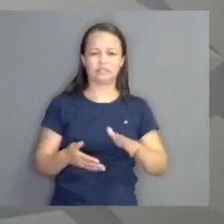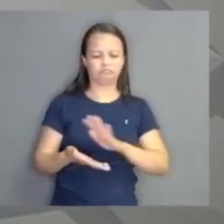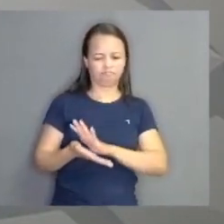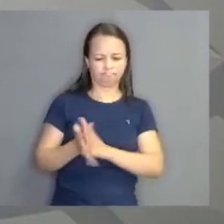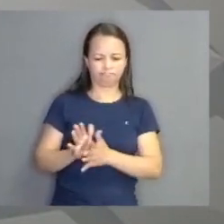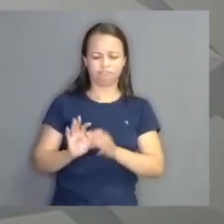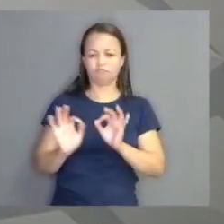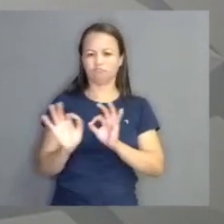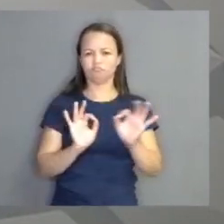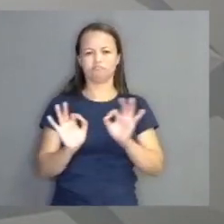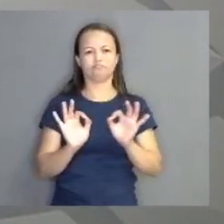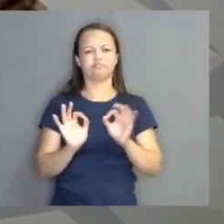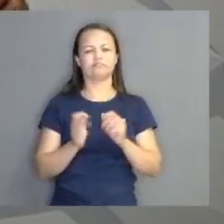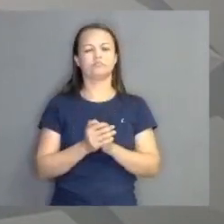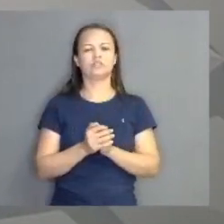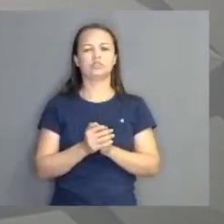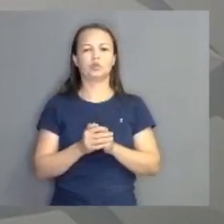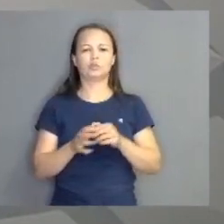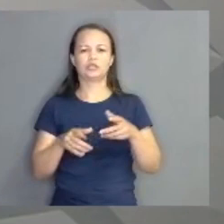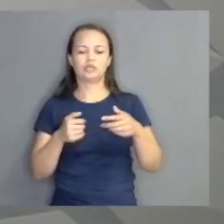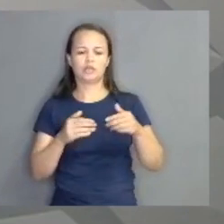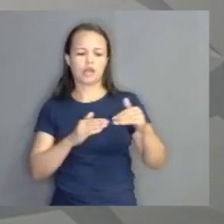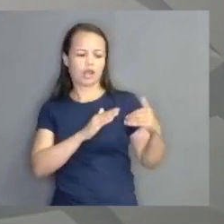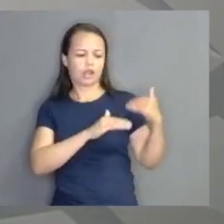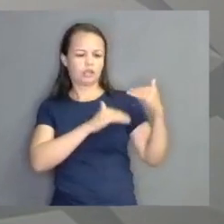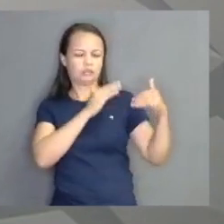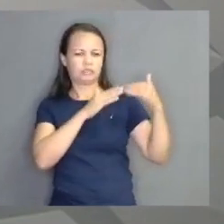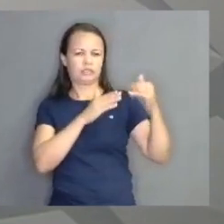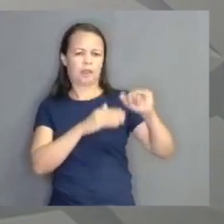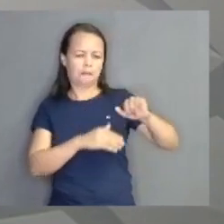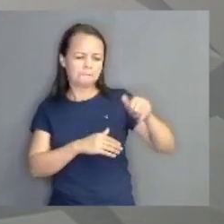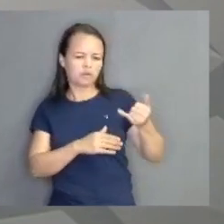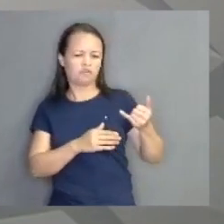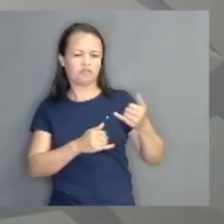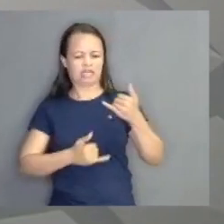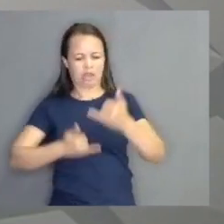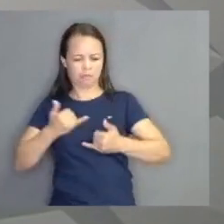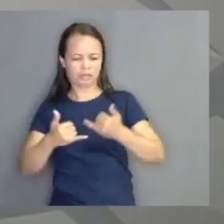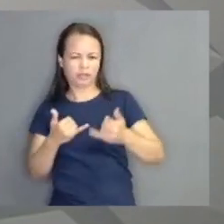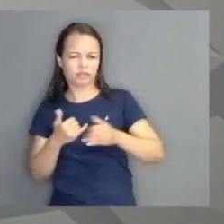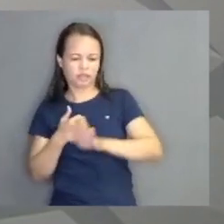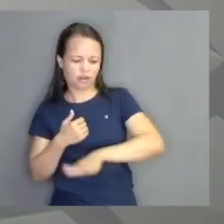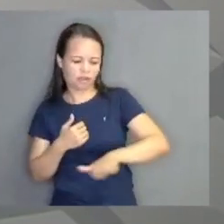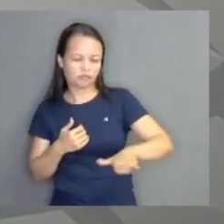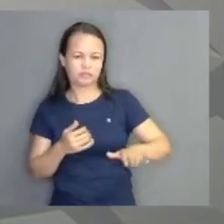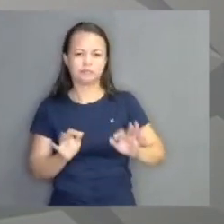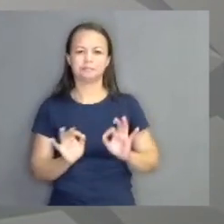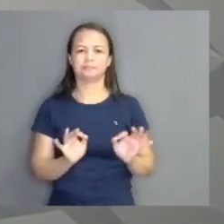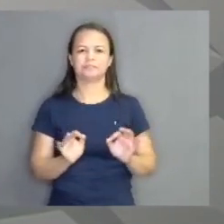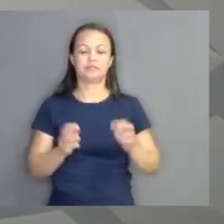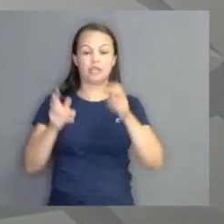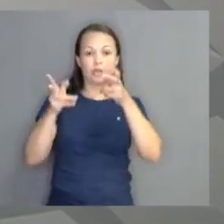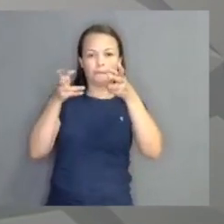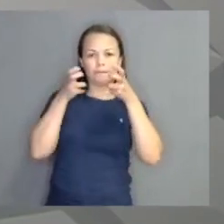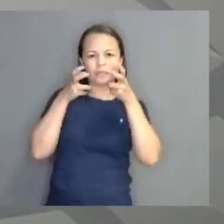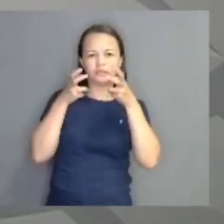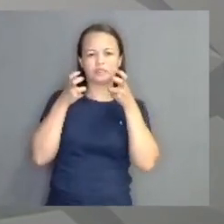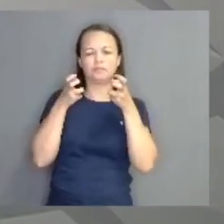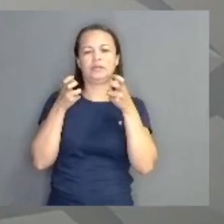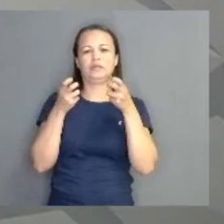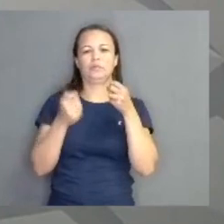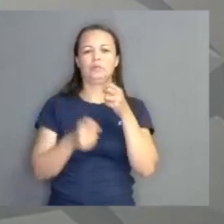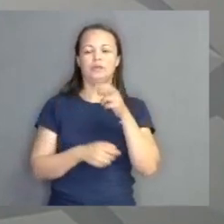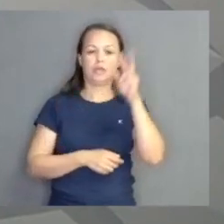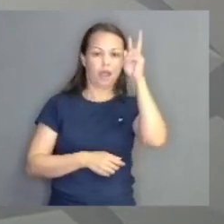ali, né, buscando crescer sem aproveitar as fases da infância. Vocês perceberam que a